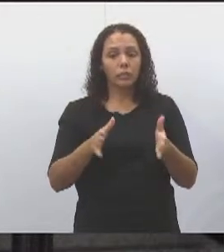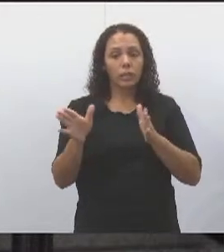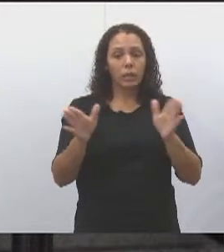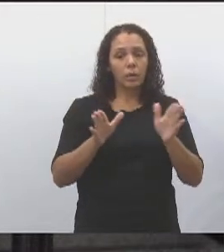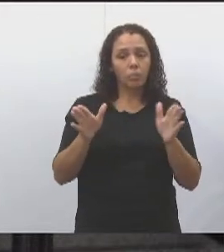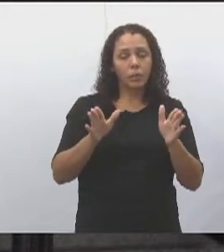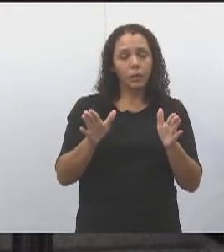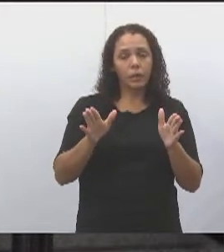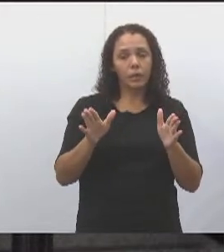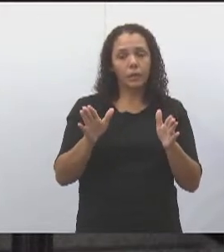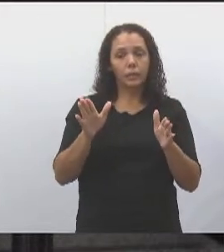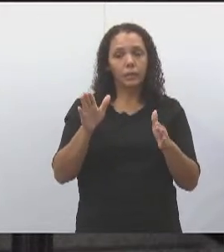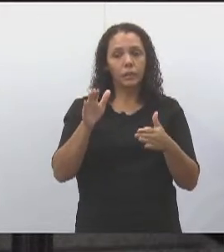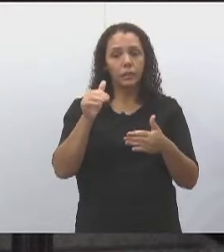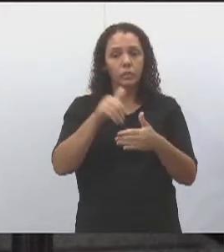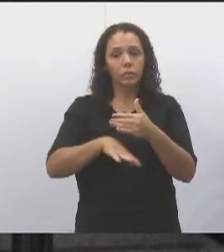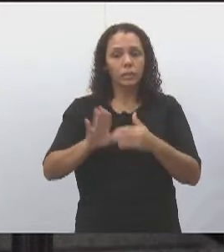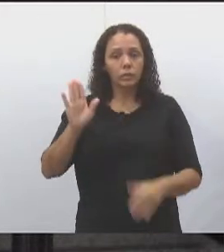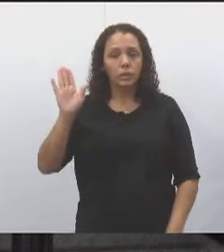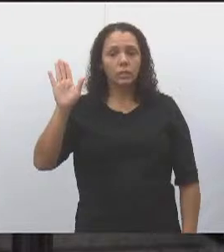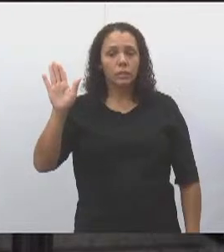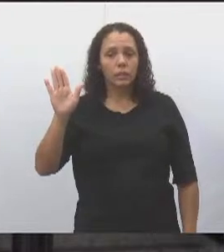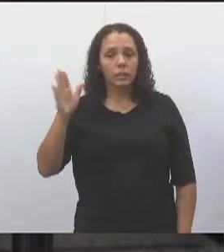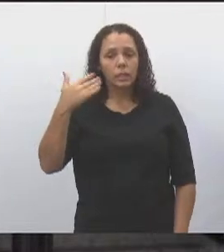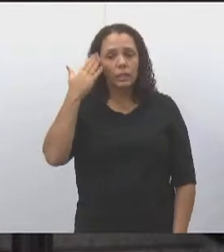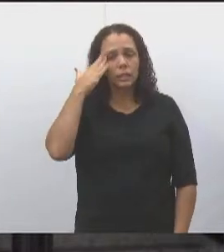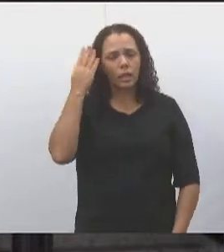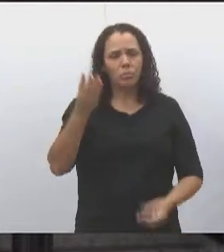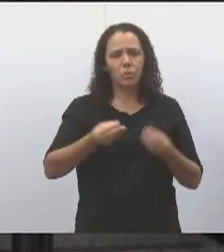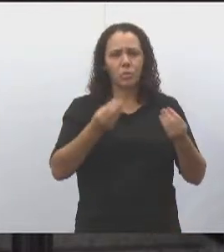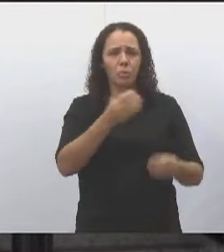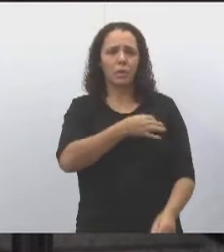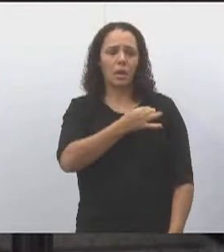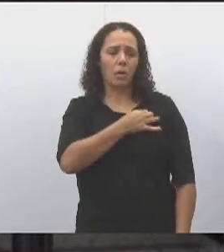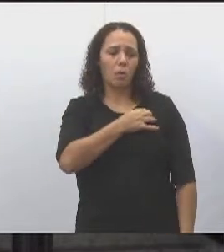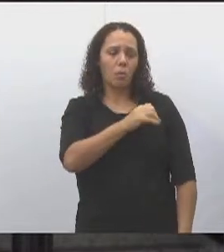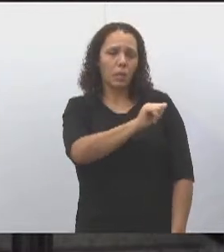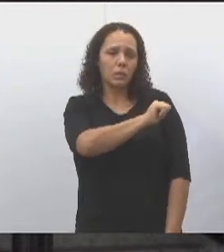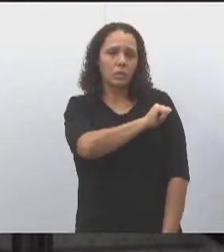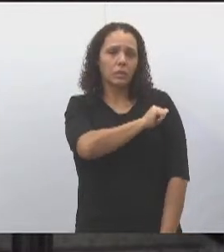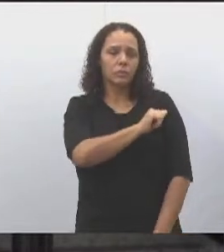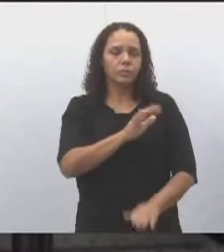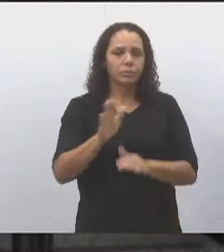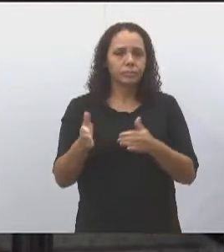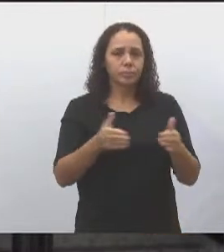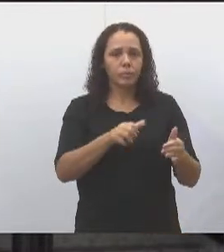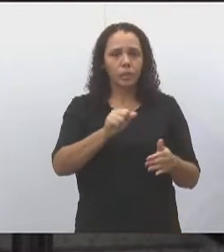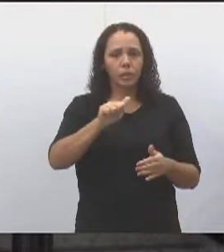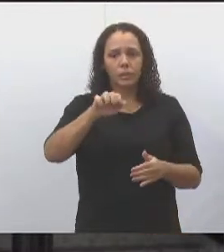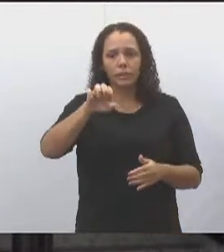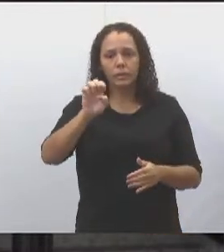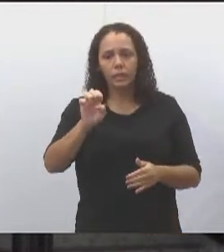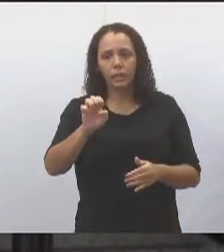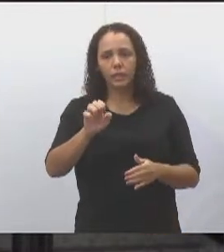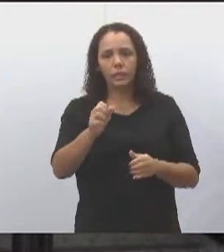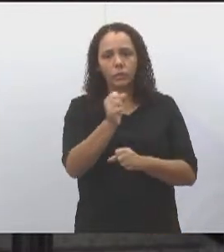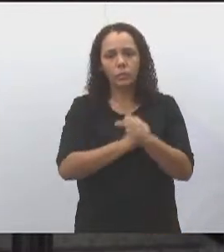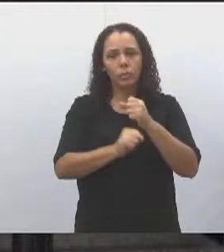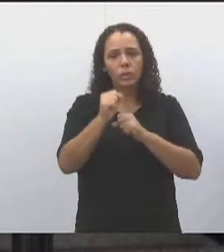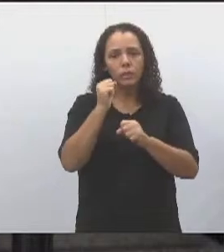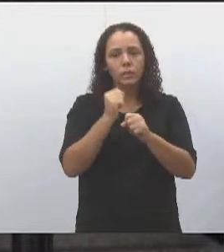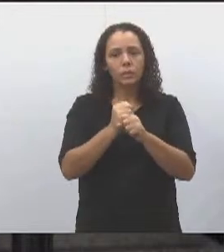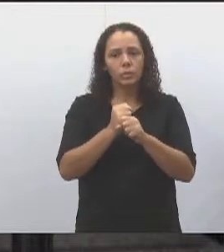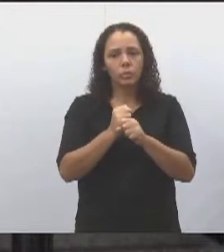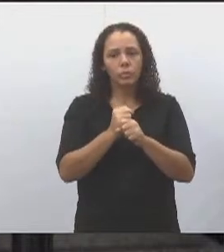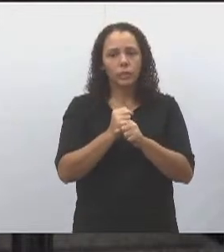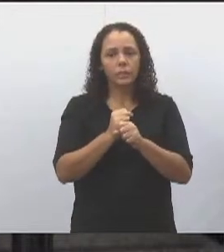ou, enfim, conversou com as pessoas na rua, sabe muito bem como que é os uniformes escolares. Sobre o SAI, ano passado, até o Belém estava aqui, ele fez uma pergunta